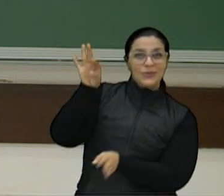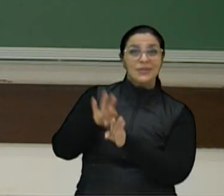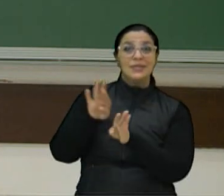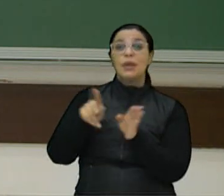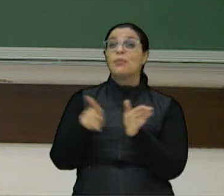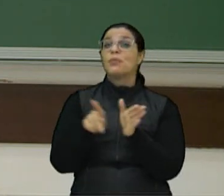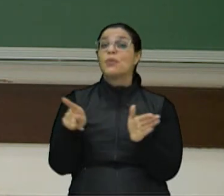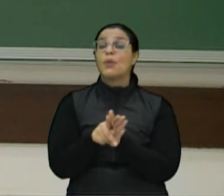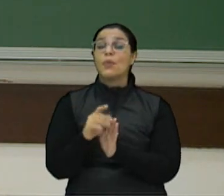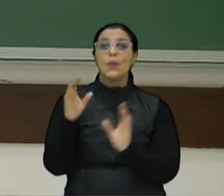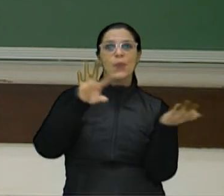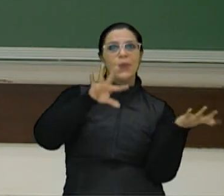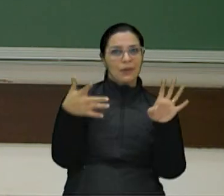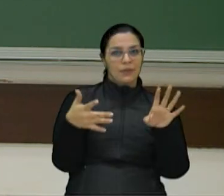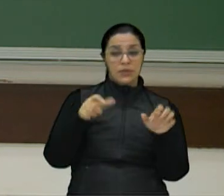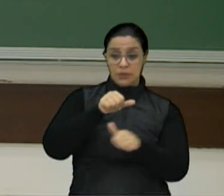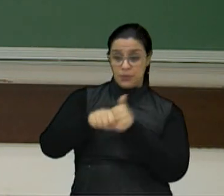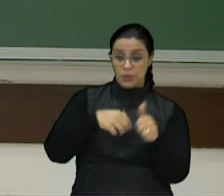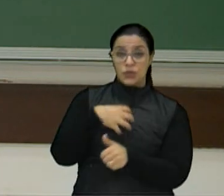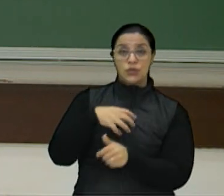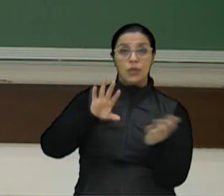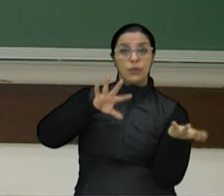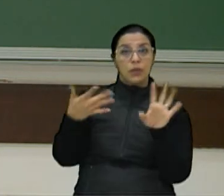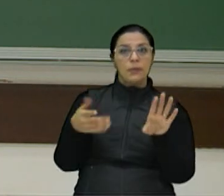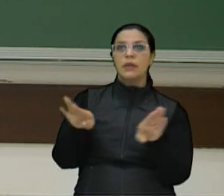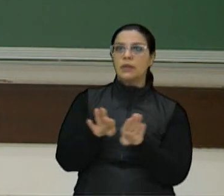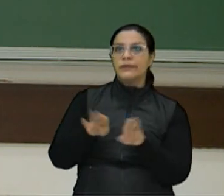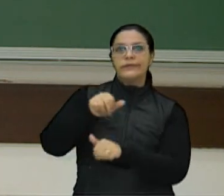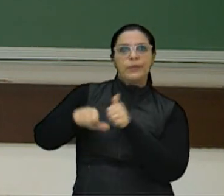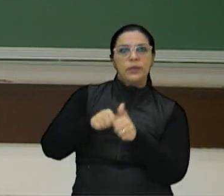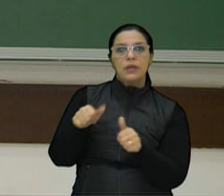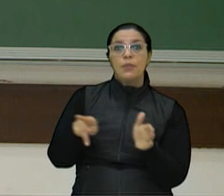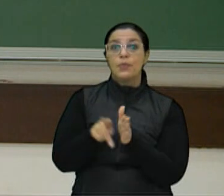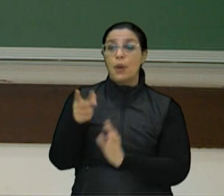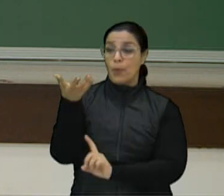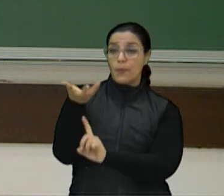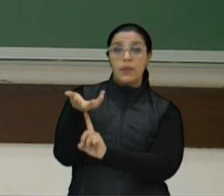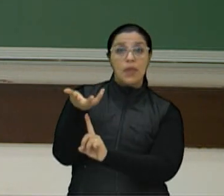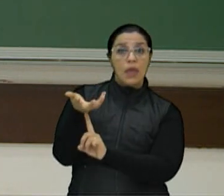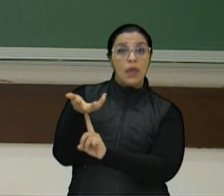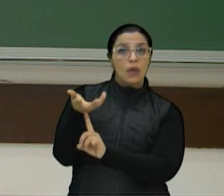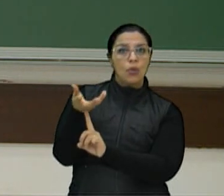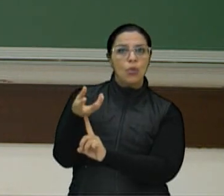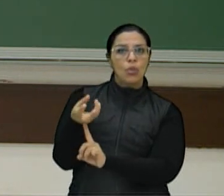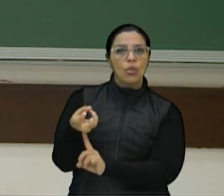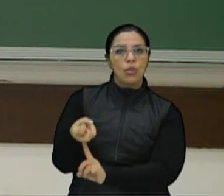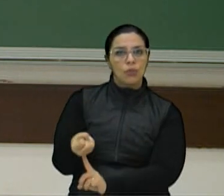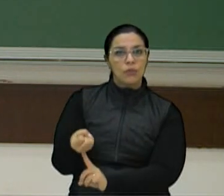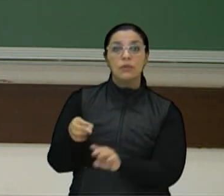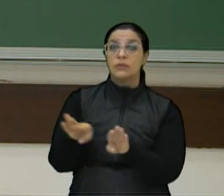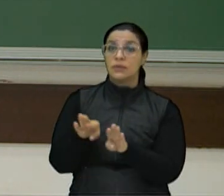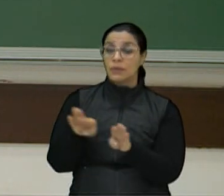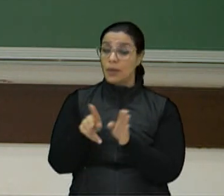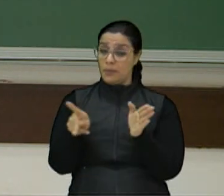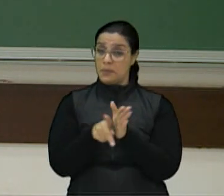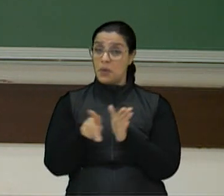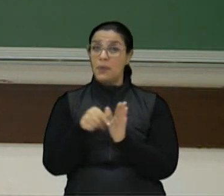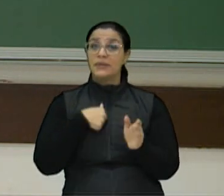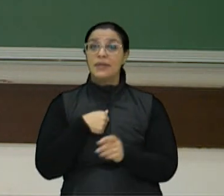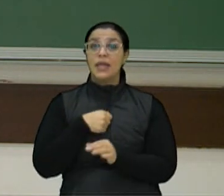Se houver uma alteração no clima, altera desde a árvore pinheiro, da araucária, como também